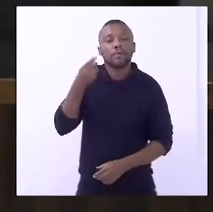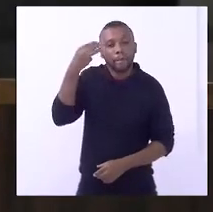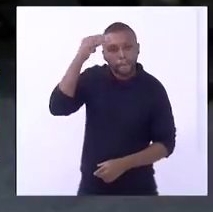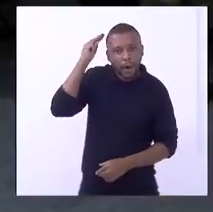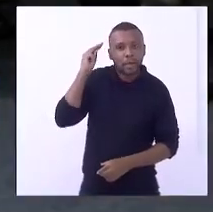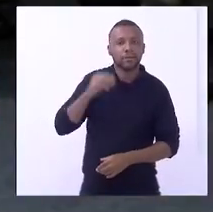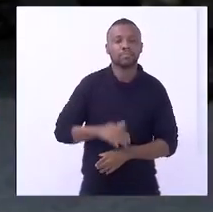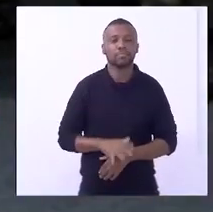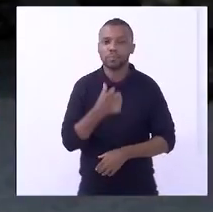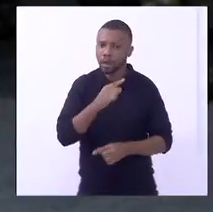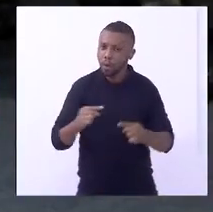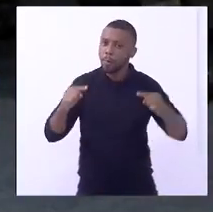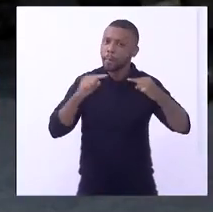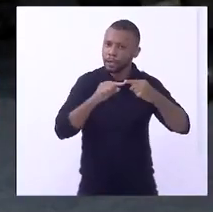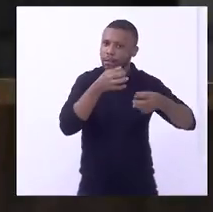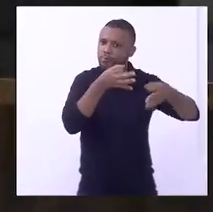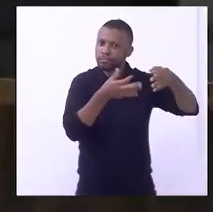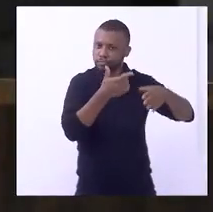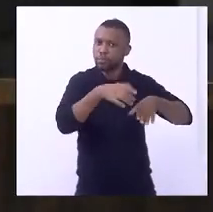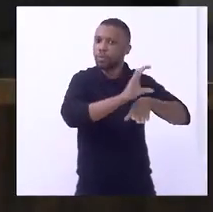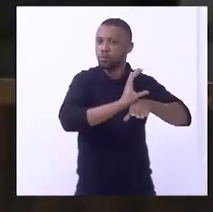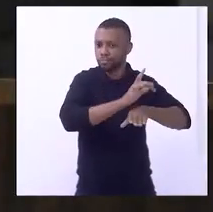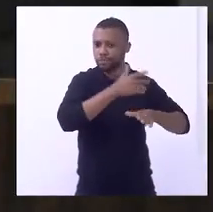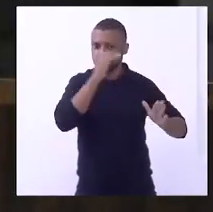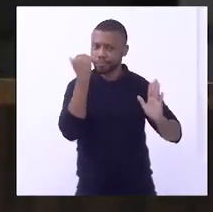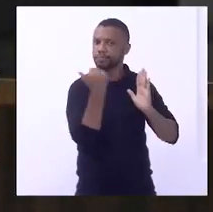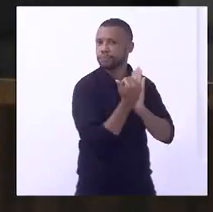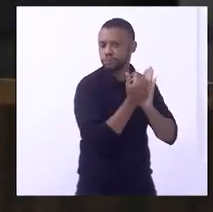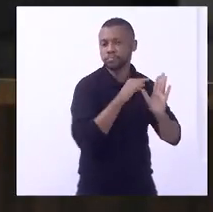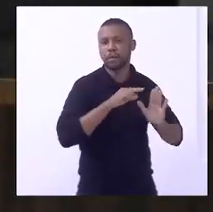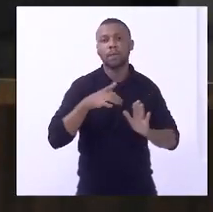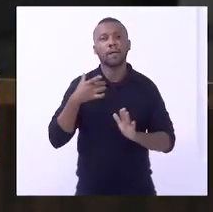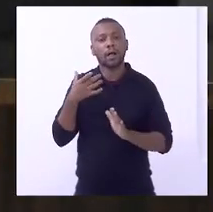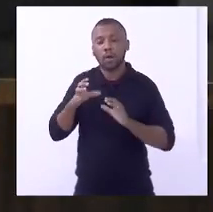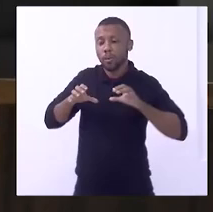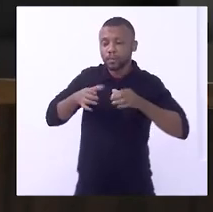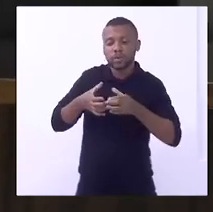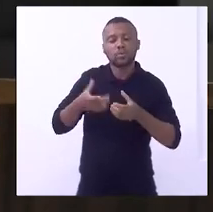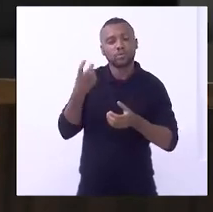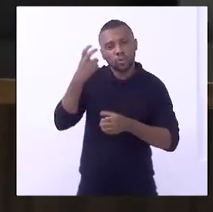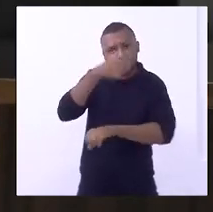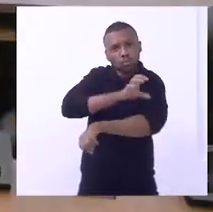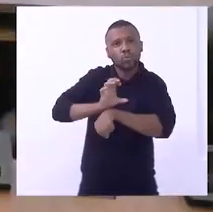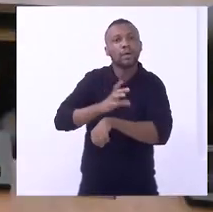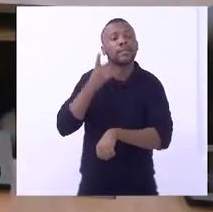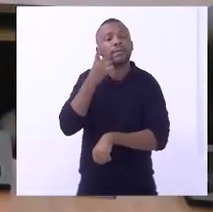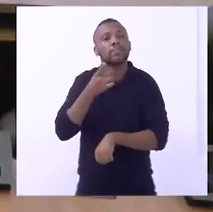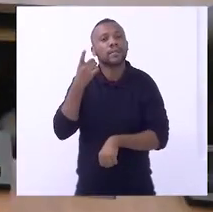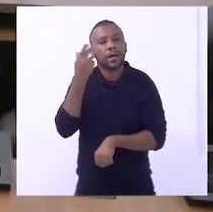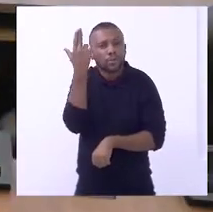pela juridicidade. Pela Comissão de Cultura, deputado Eliomar Coelho.